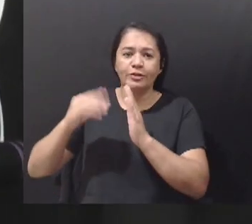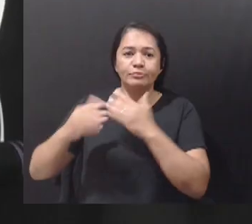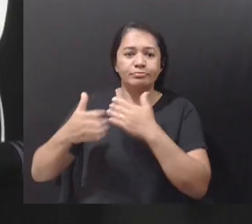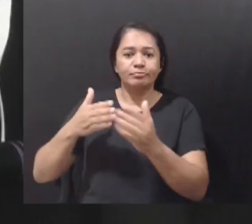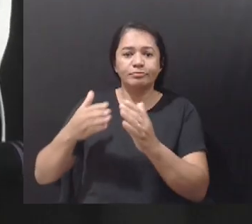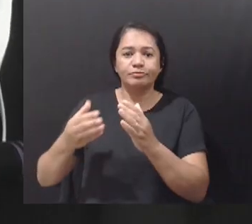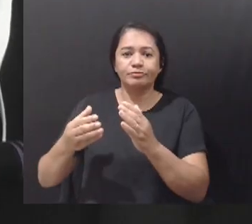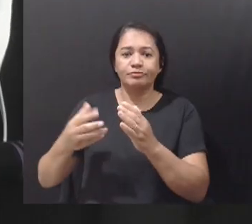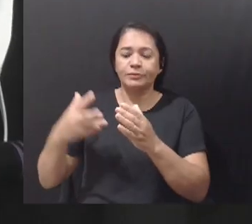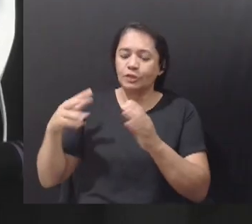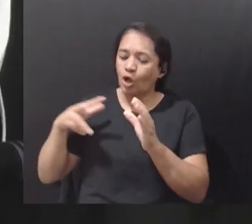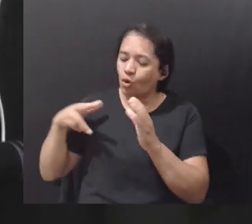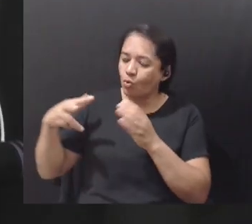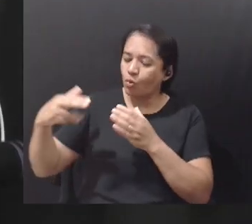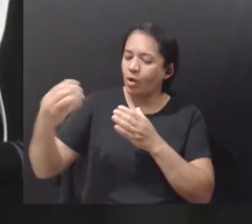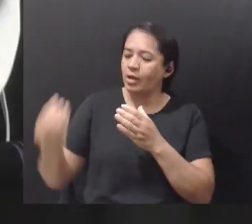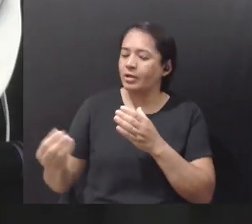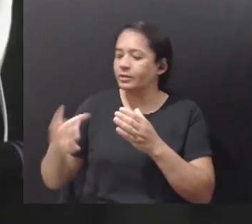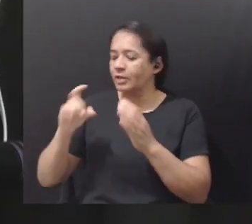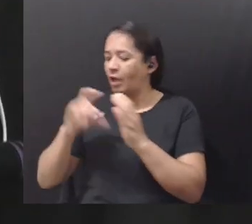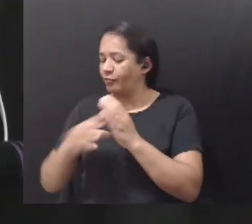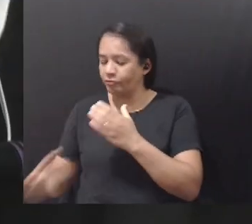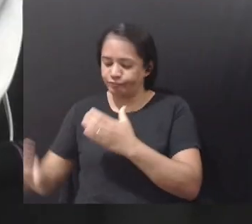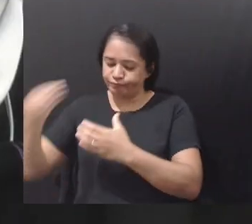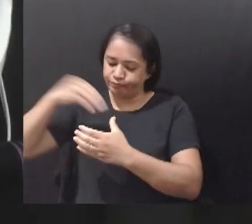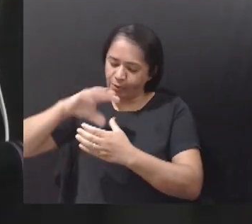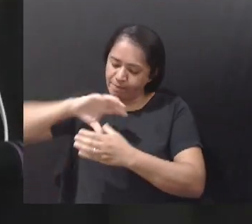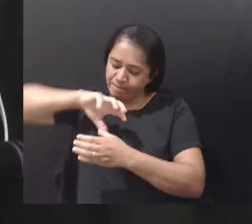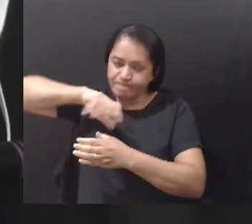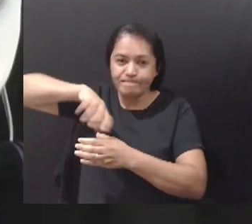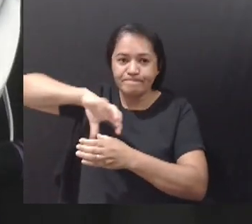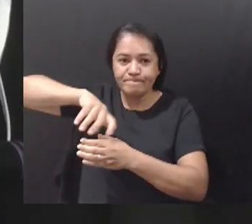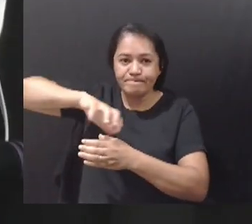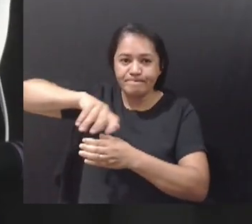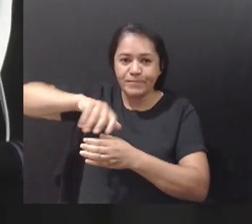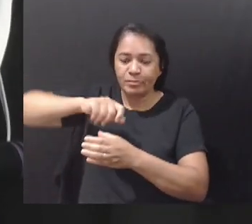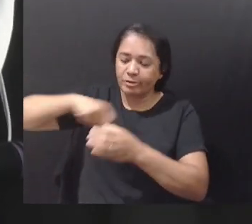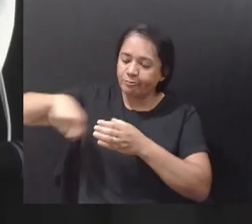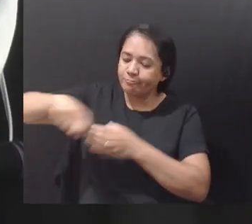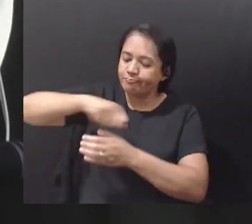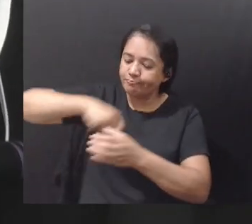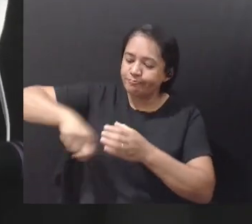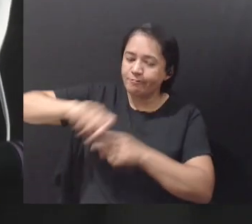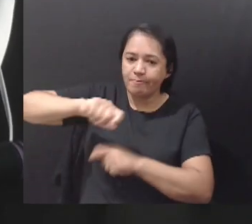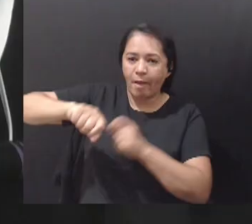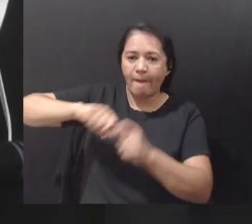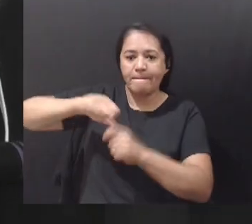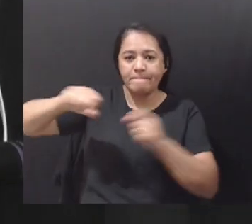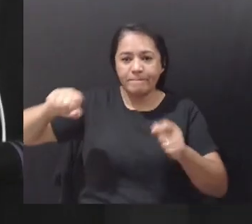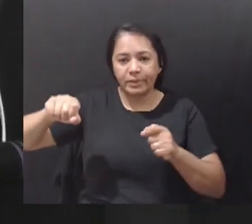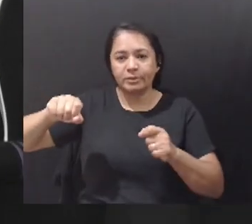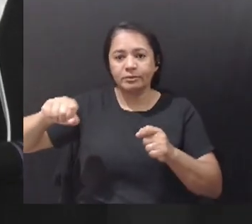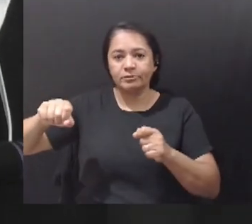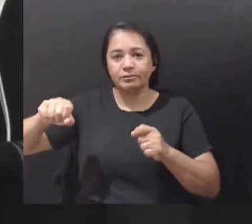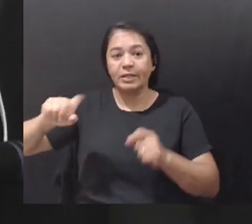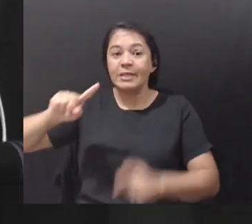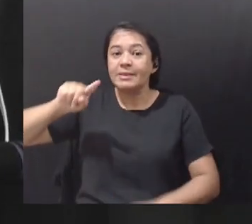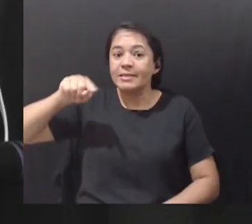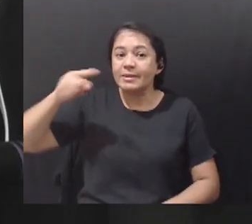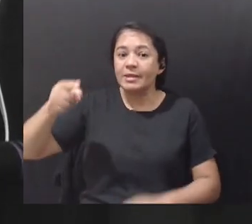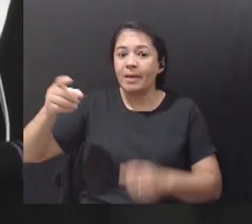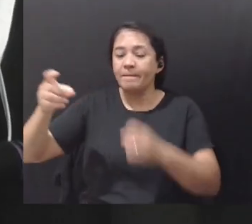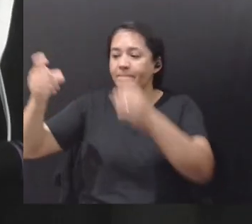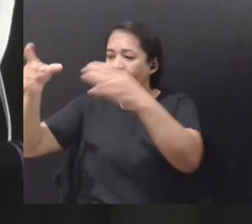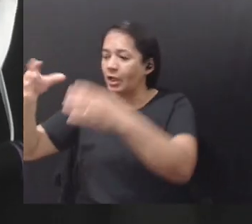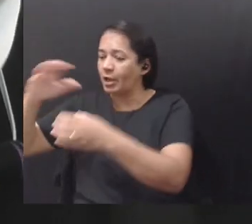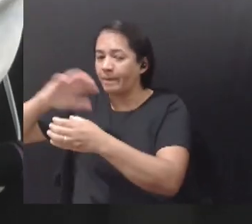meio, botar tudo lá dentro, fechar com aquele, não sei, aquele durex largo, que eu não sei o nome dele. Aquela fita. E aquela fita. Coloca a tampinha, porque senão